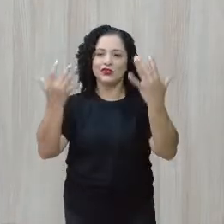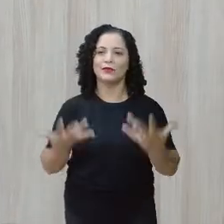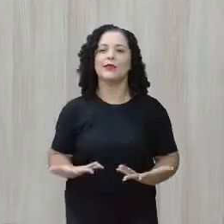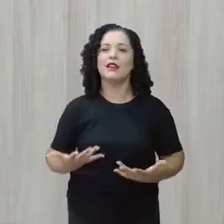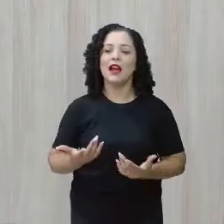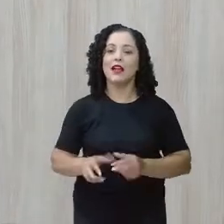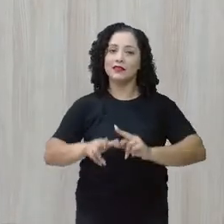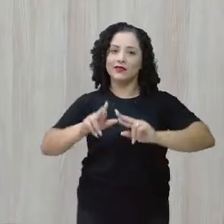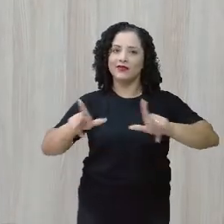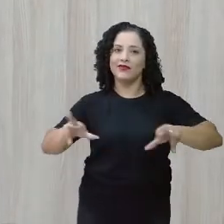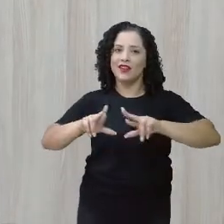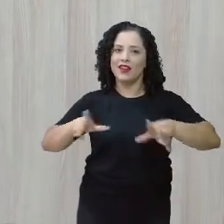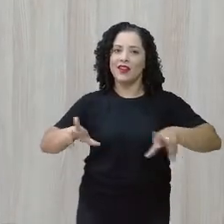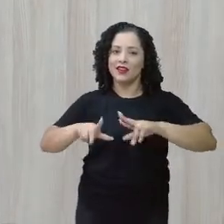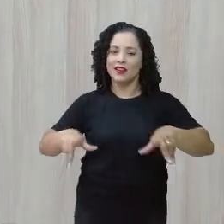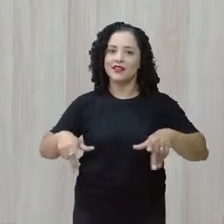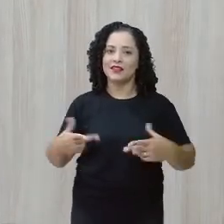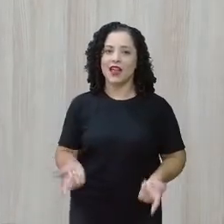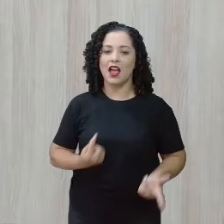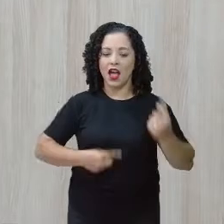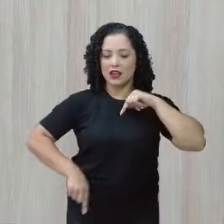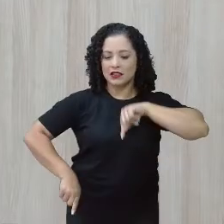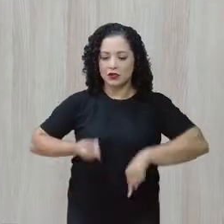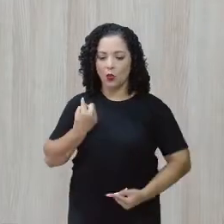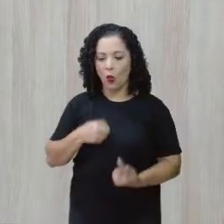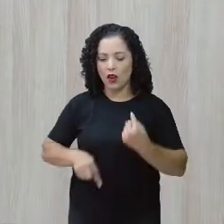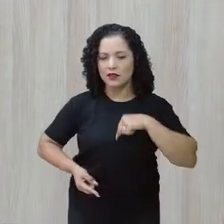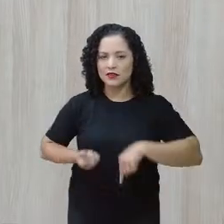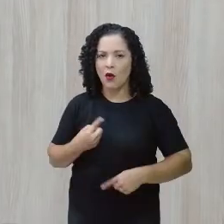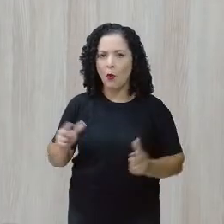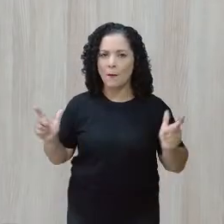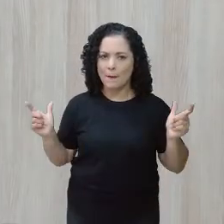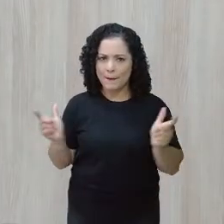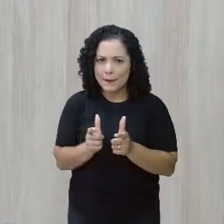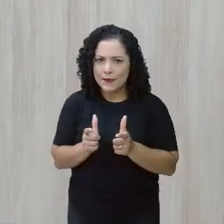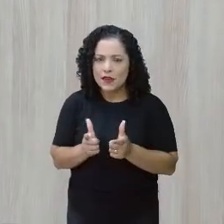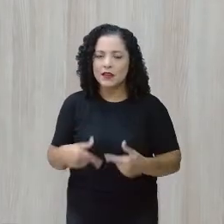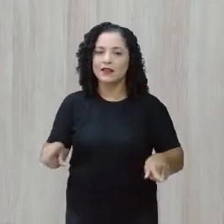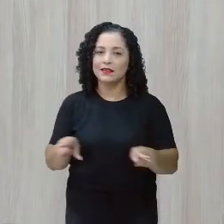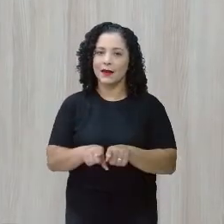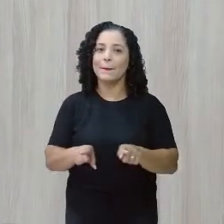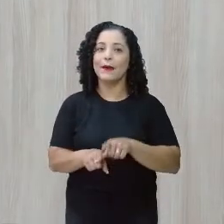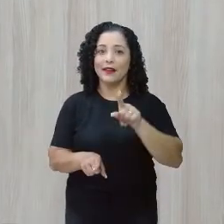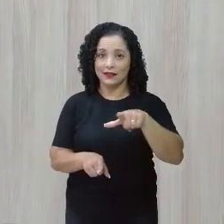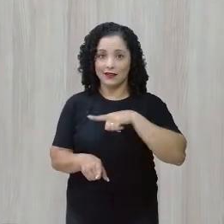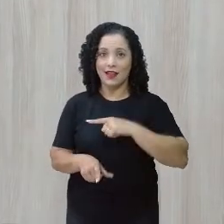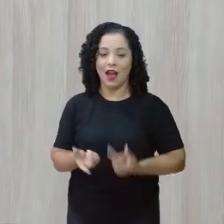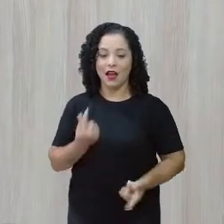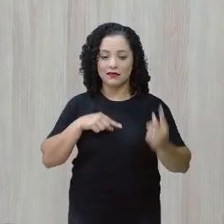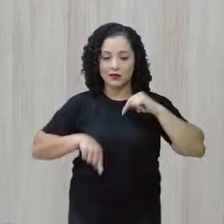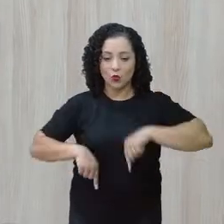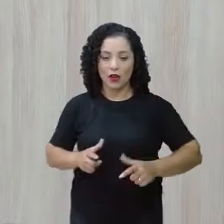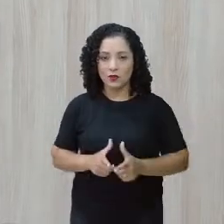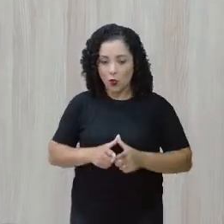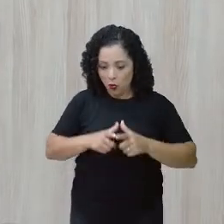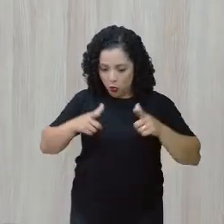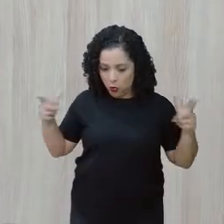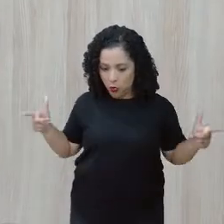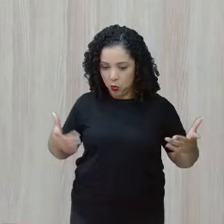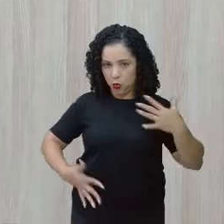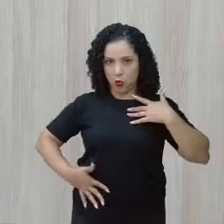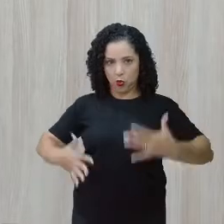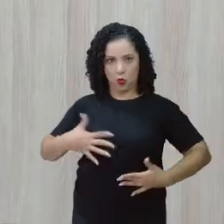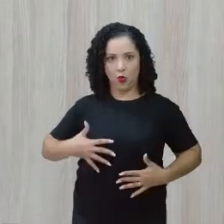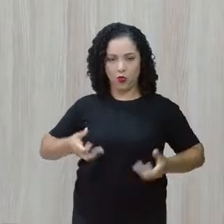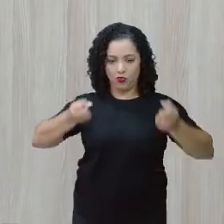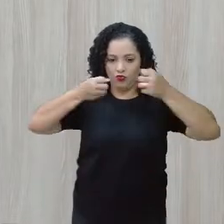grande circulação. Lembrando a vocês que no nosso coração, eu falei para vocês que é uma bomba dupla. Sim, porque